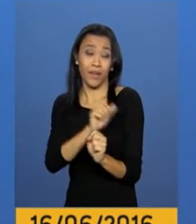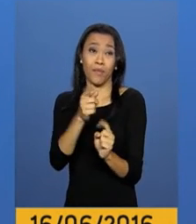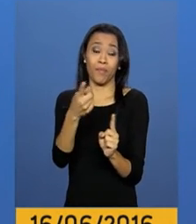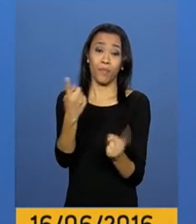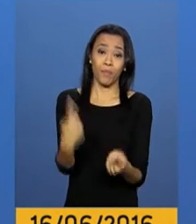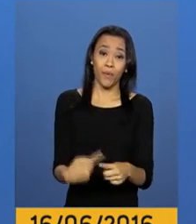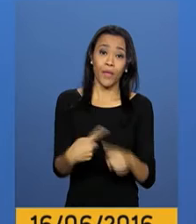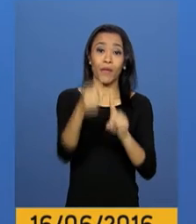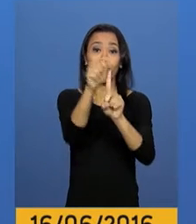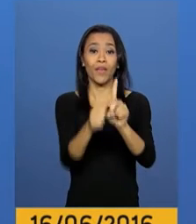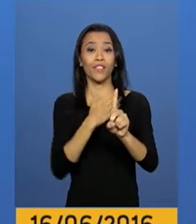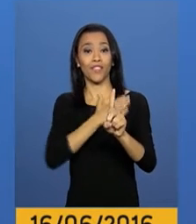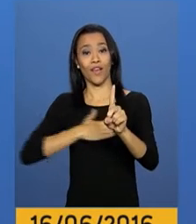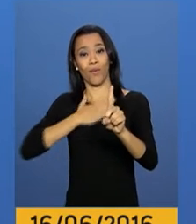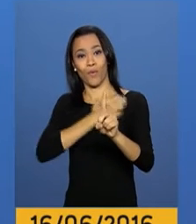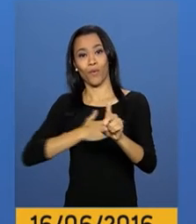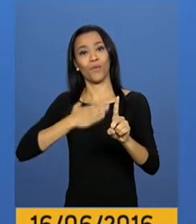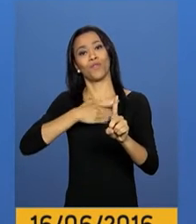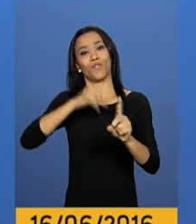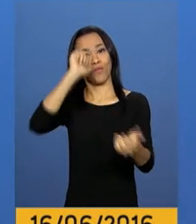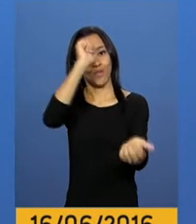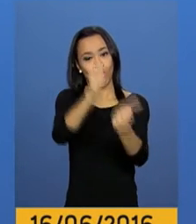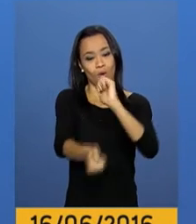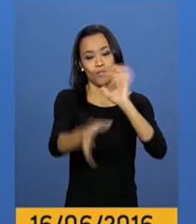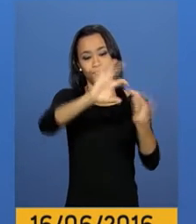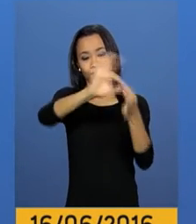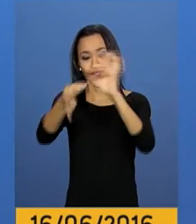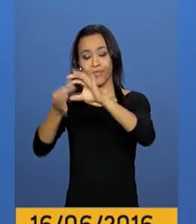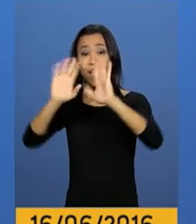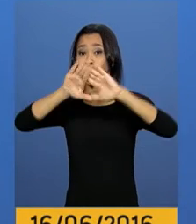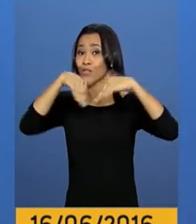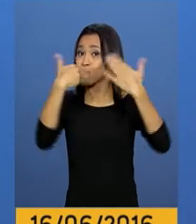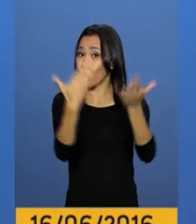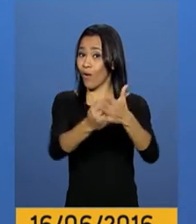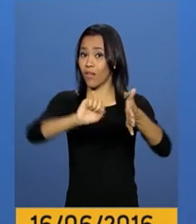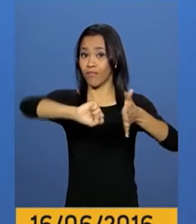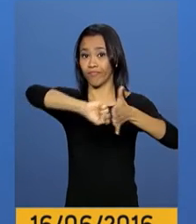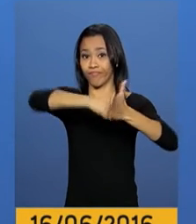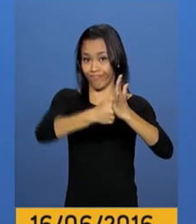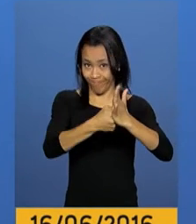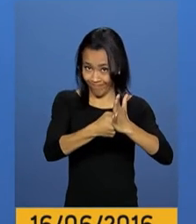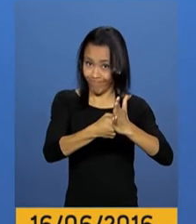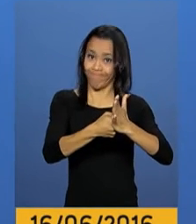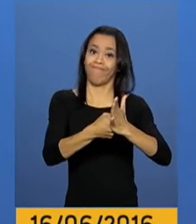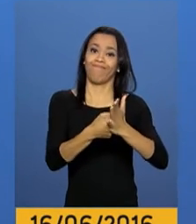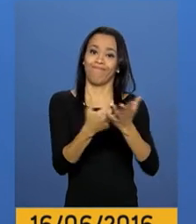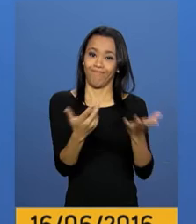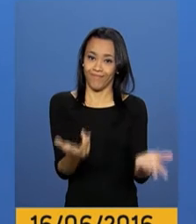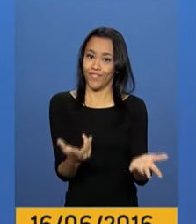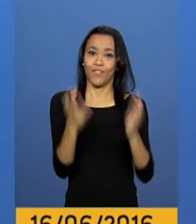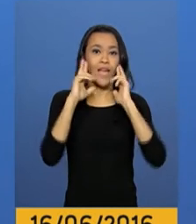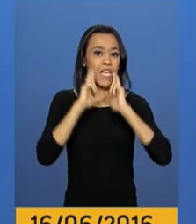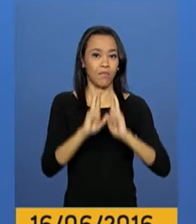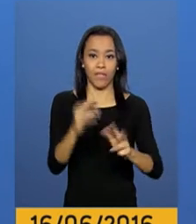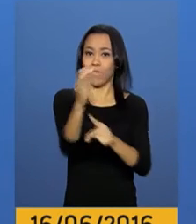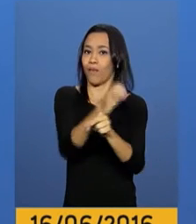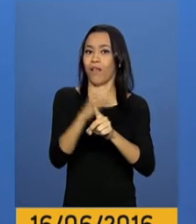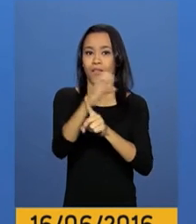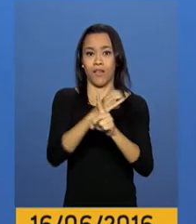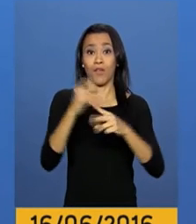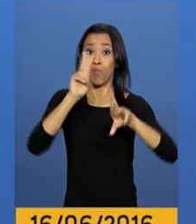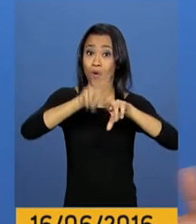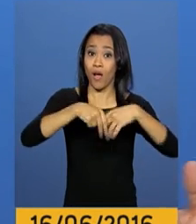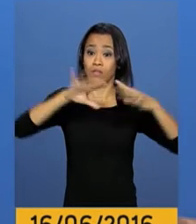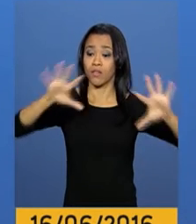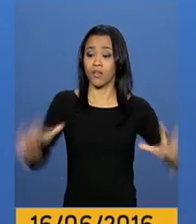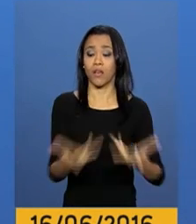nós teremos as Olimpíadas e as escolas não funcionarão dentro do seu calendário normal